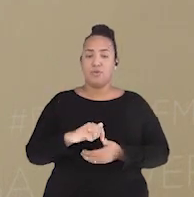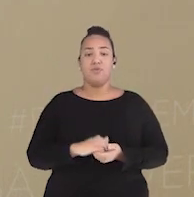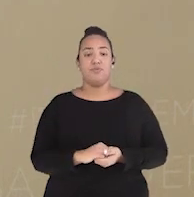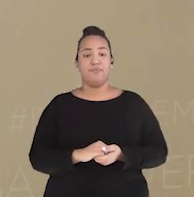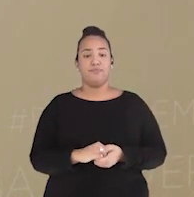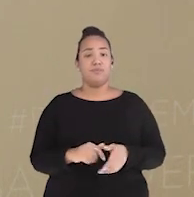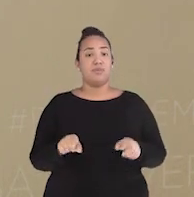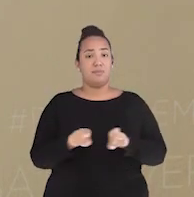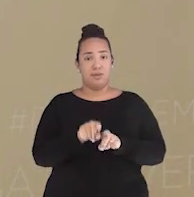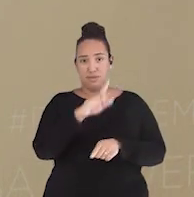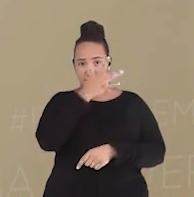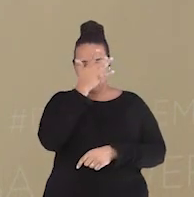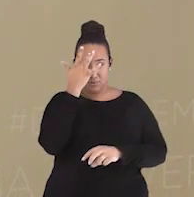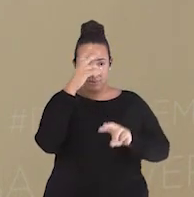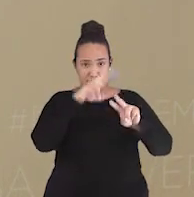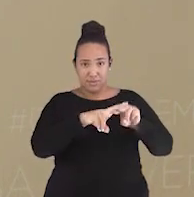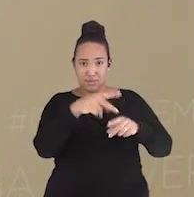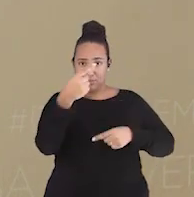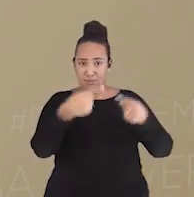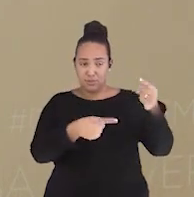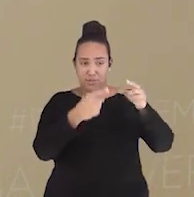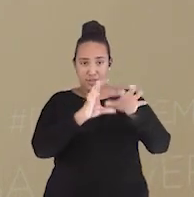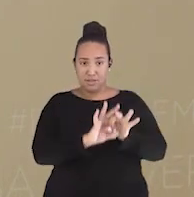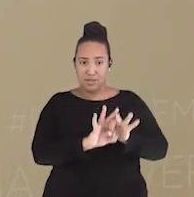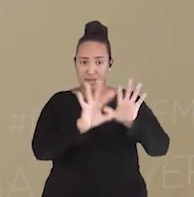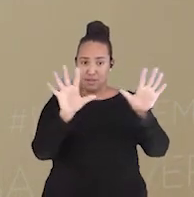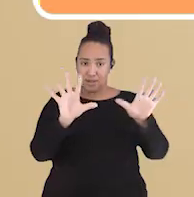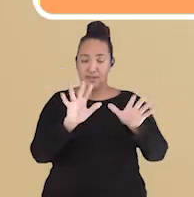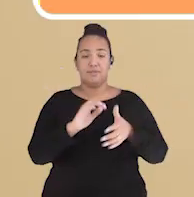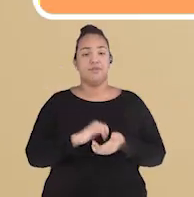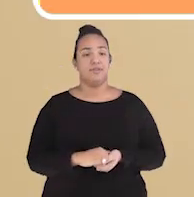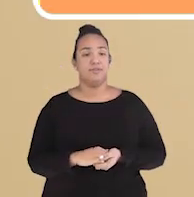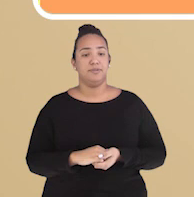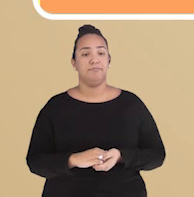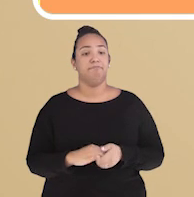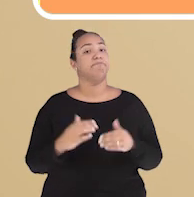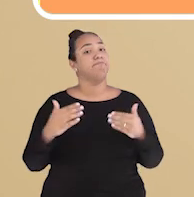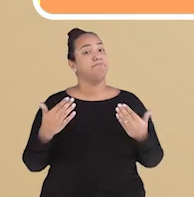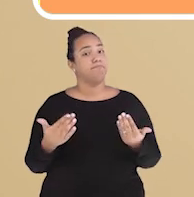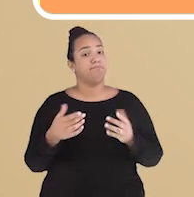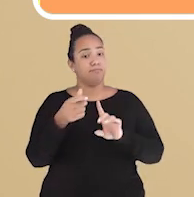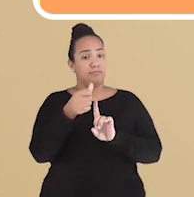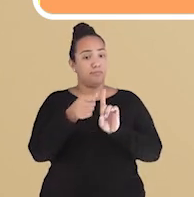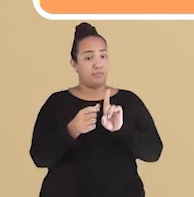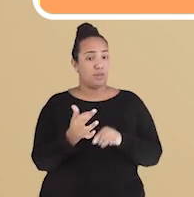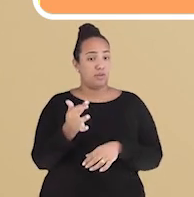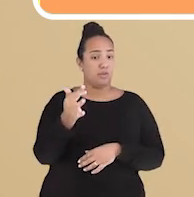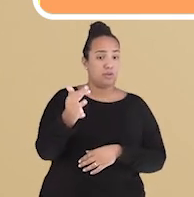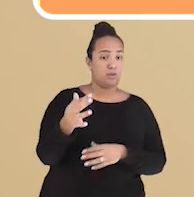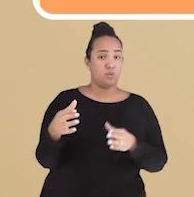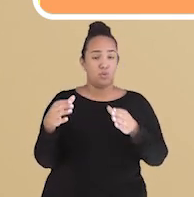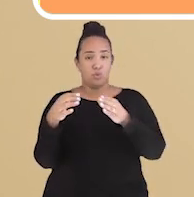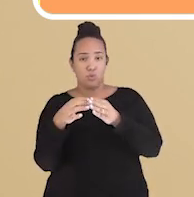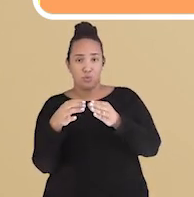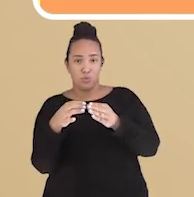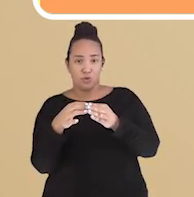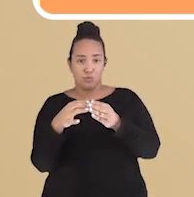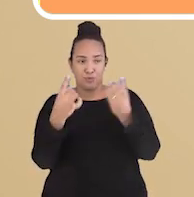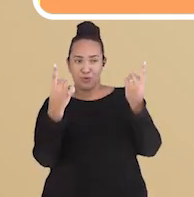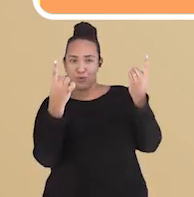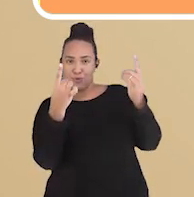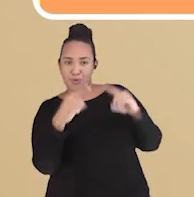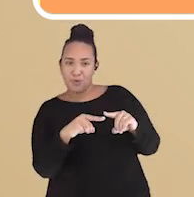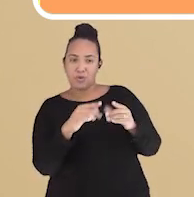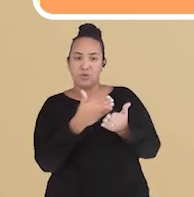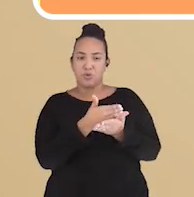os presos políticos. O DIP também foi extinto nesse mesmo ano. Nos meses seguintes, a oposição aumentou seus ataques a Vargas no